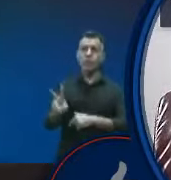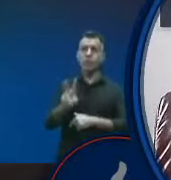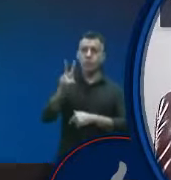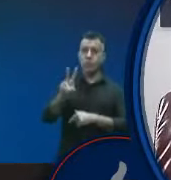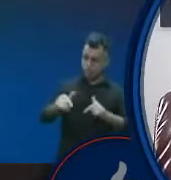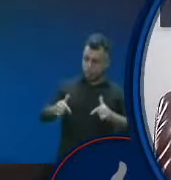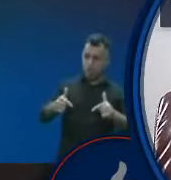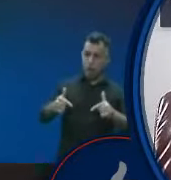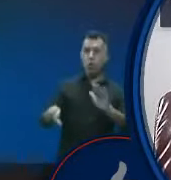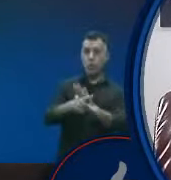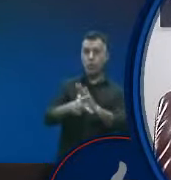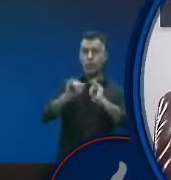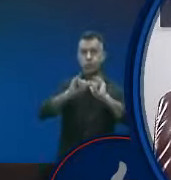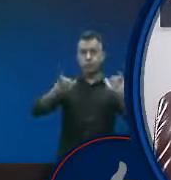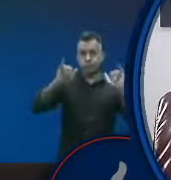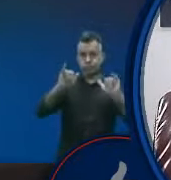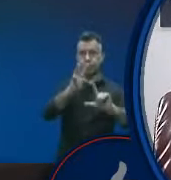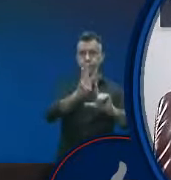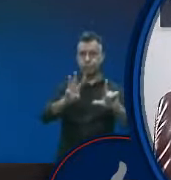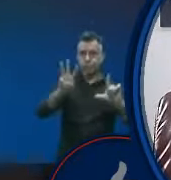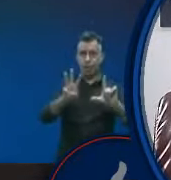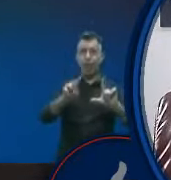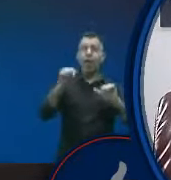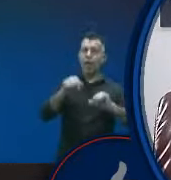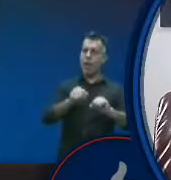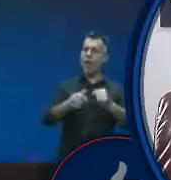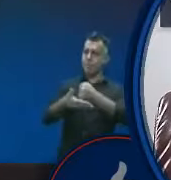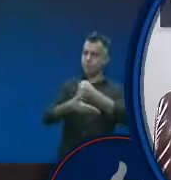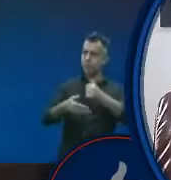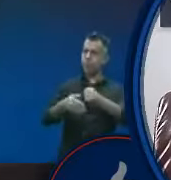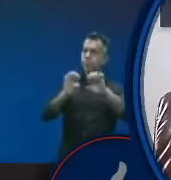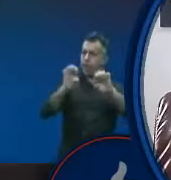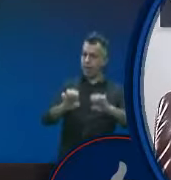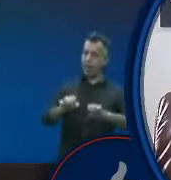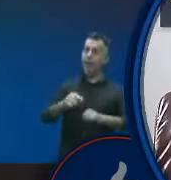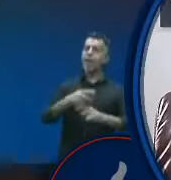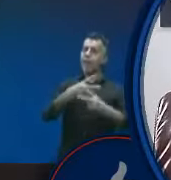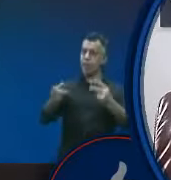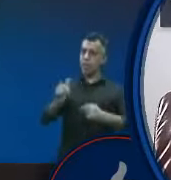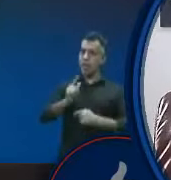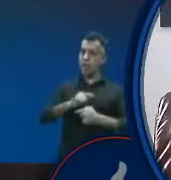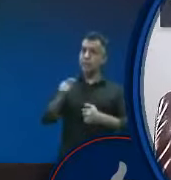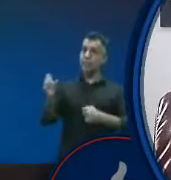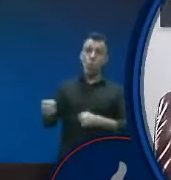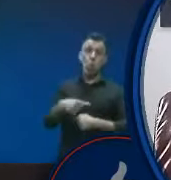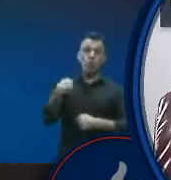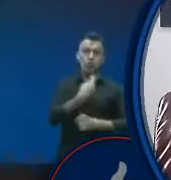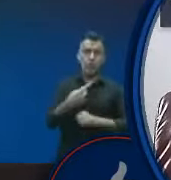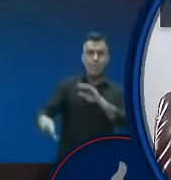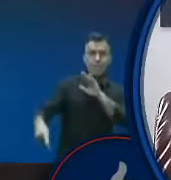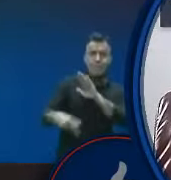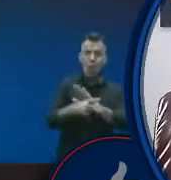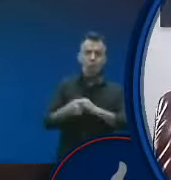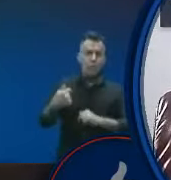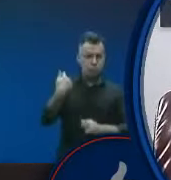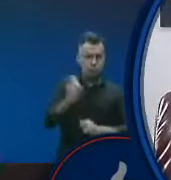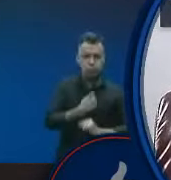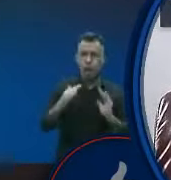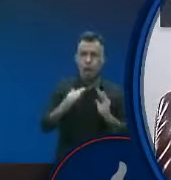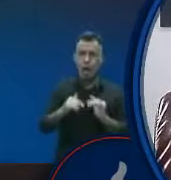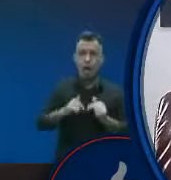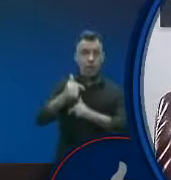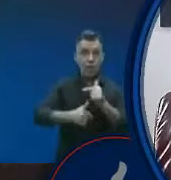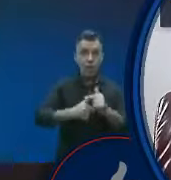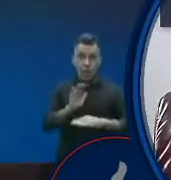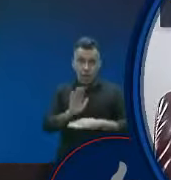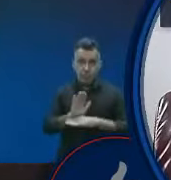valores a partir do próprio marketplace. Há pilares estratégicos que a Via tem, que são nossos, que estão em casa.